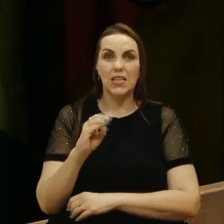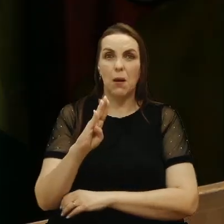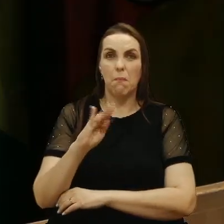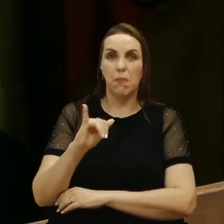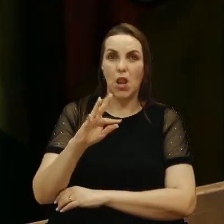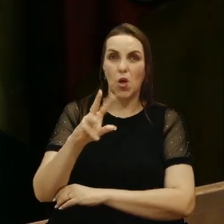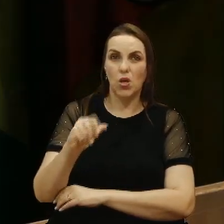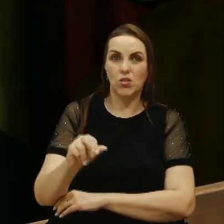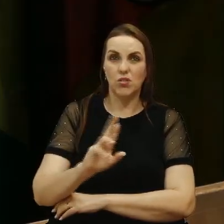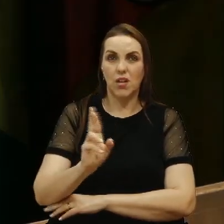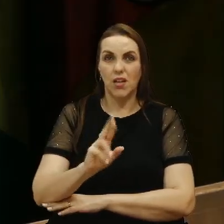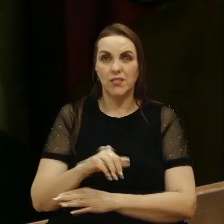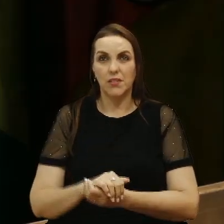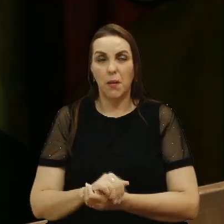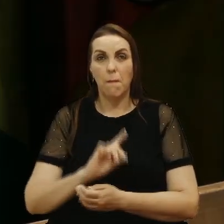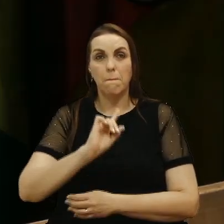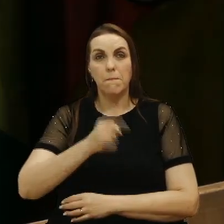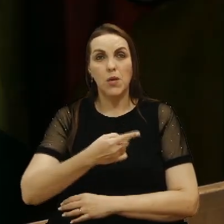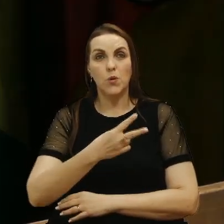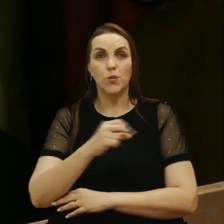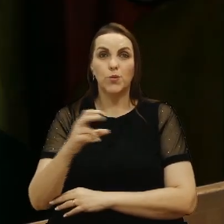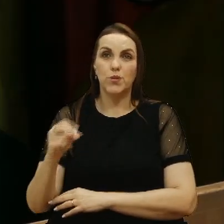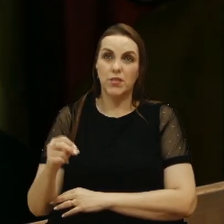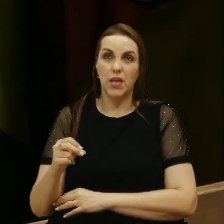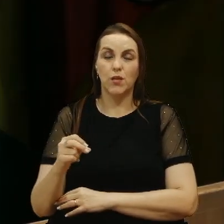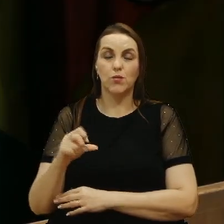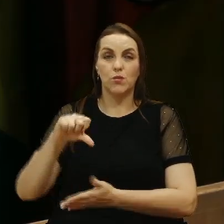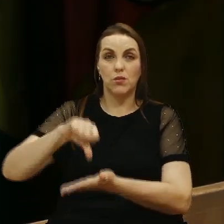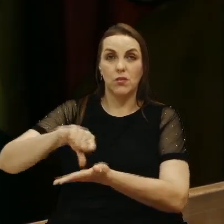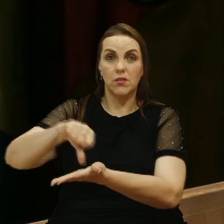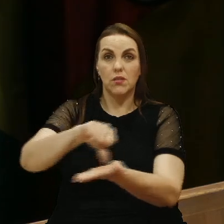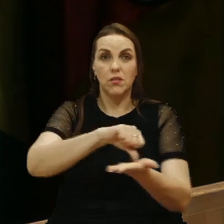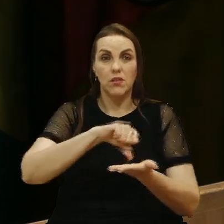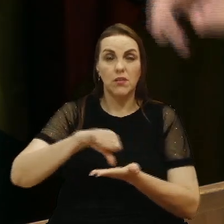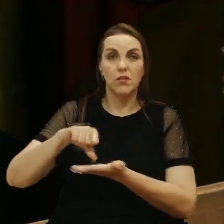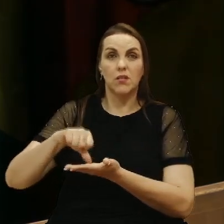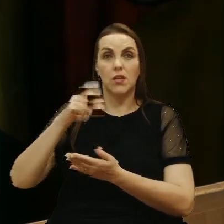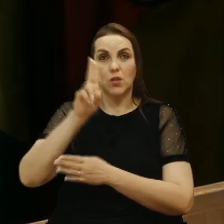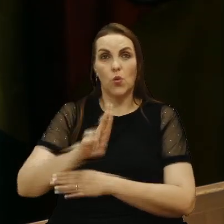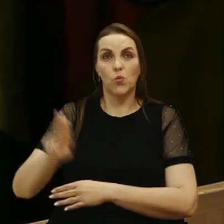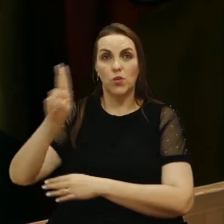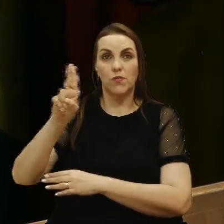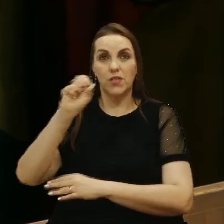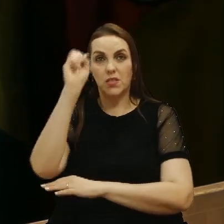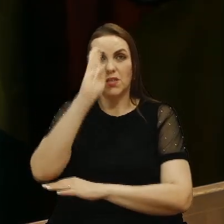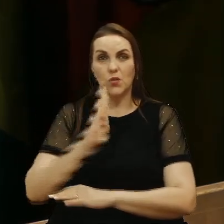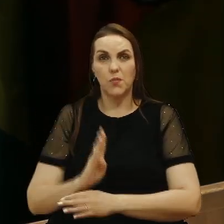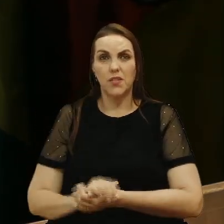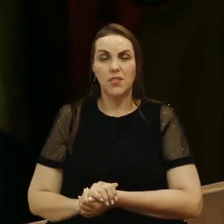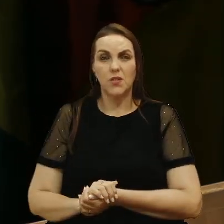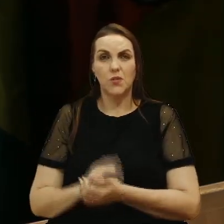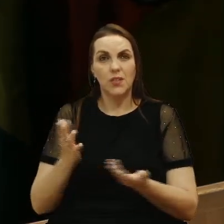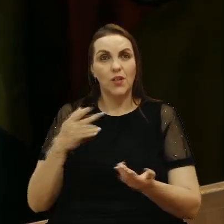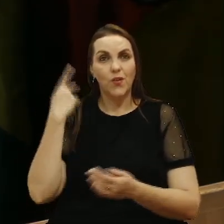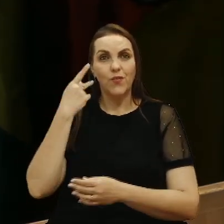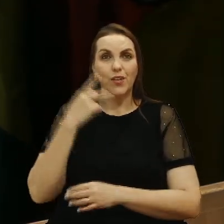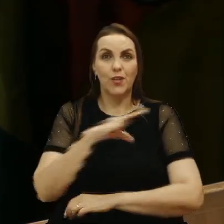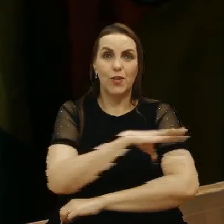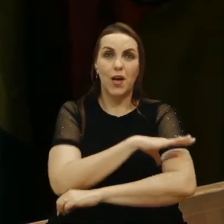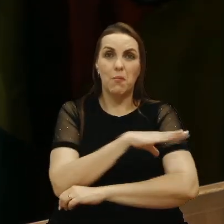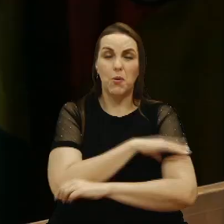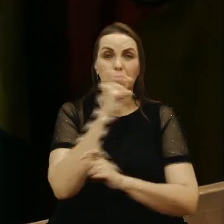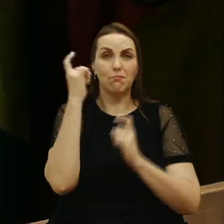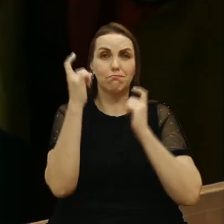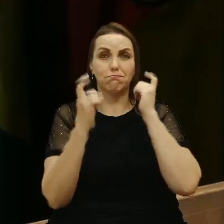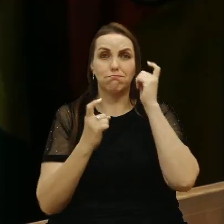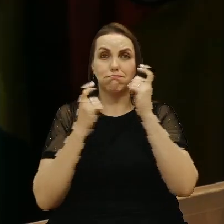30 bilhões? 1.200 campinúcleos de universidades pelo Brasil. Então, que o vereador Ramon, que tem tamanha preocupação